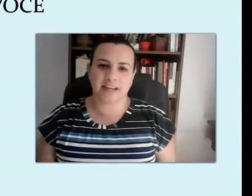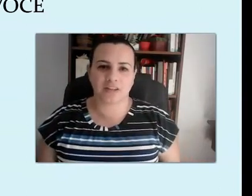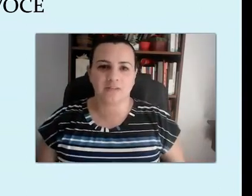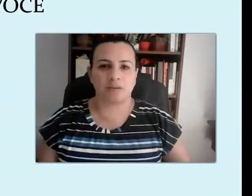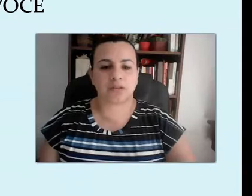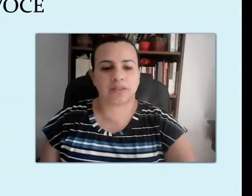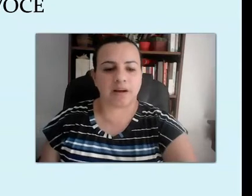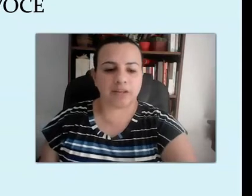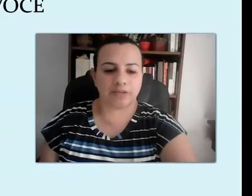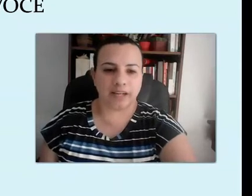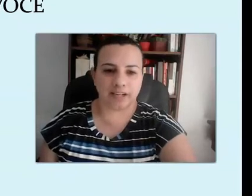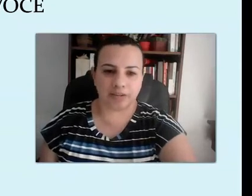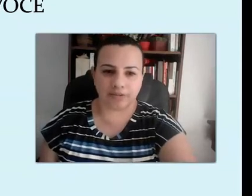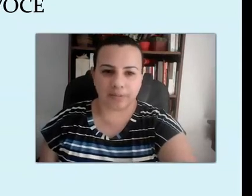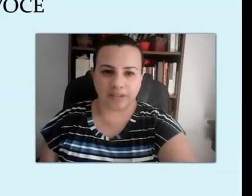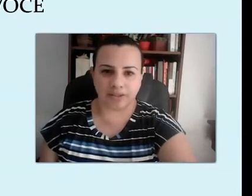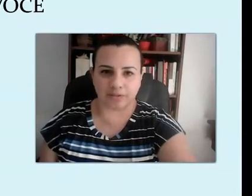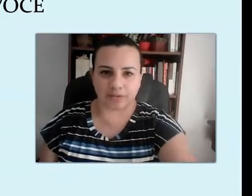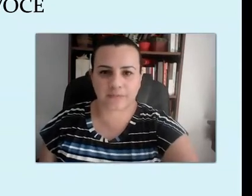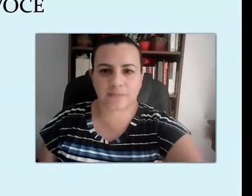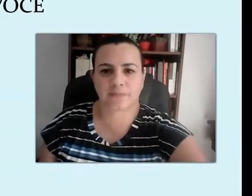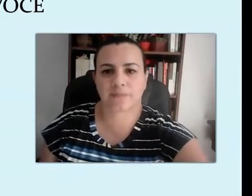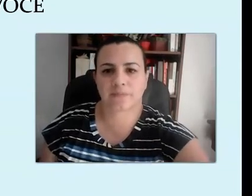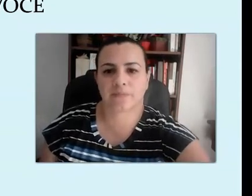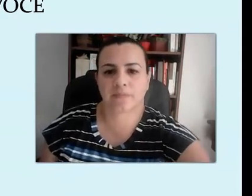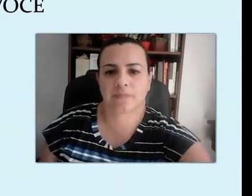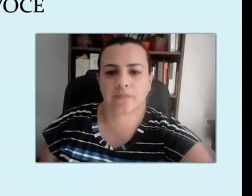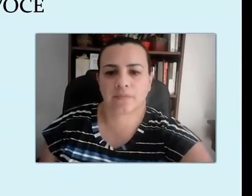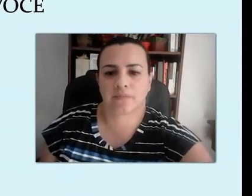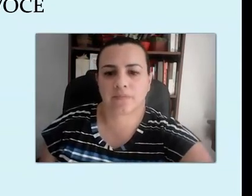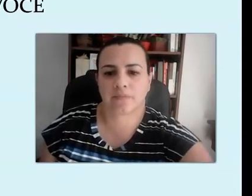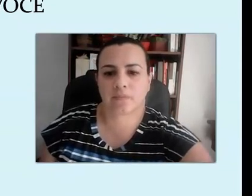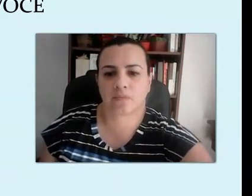frase negativa quando o sinal é diferente do afirmativo.